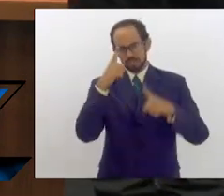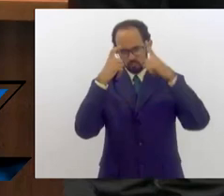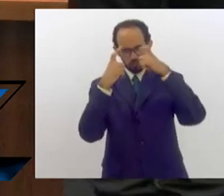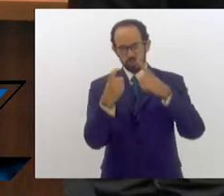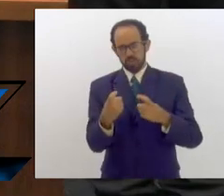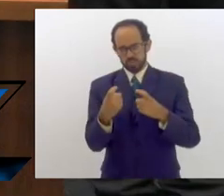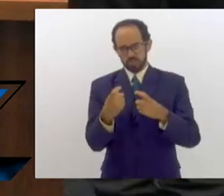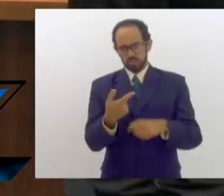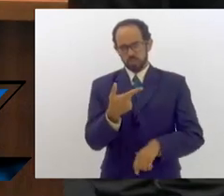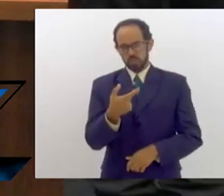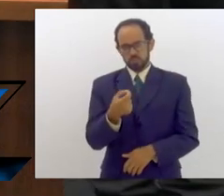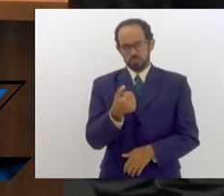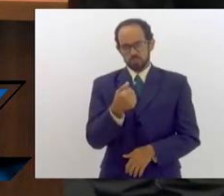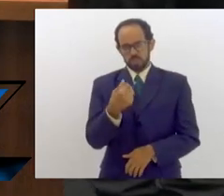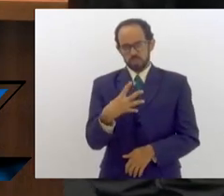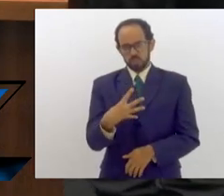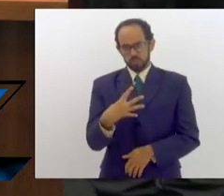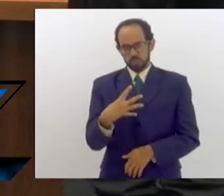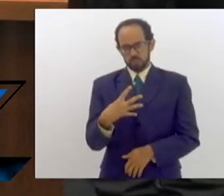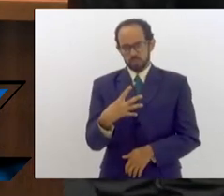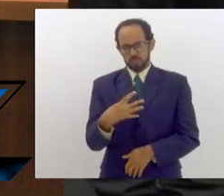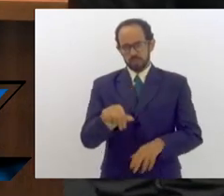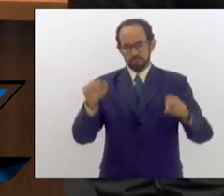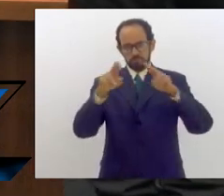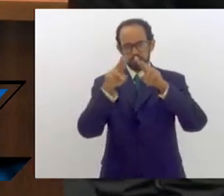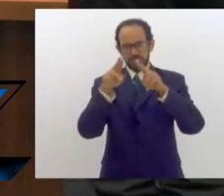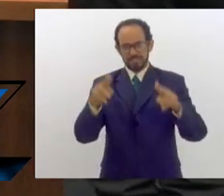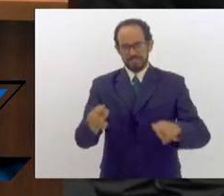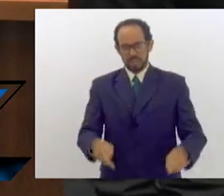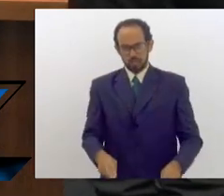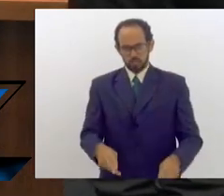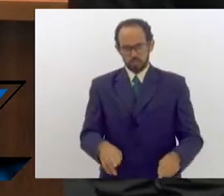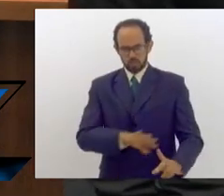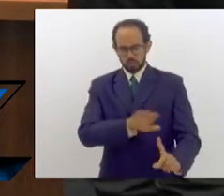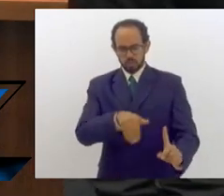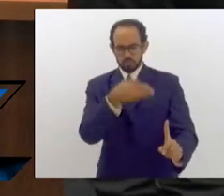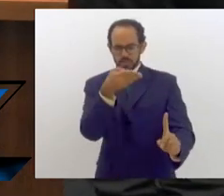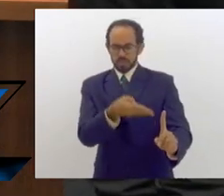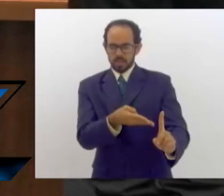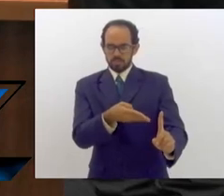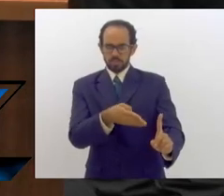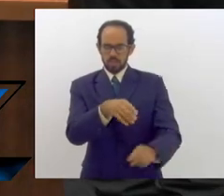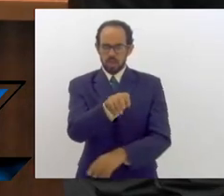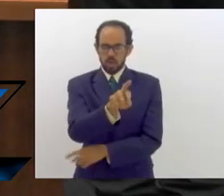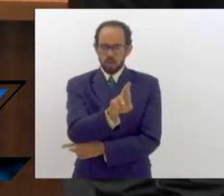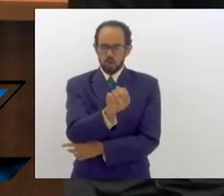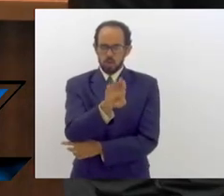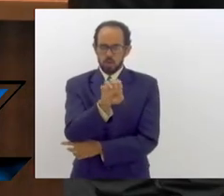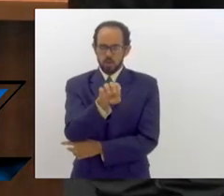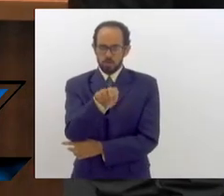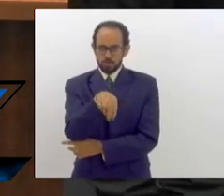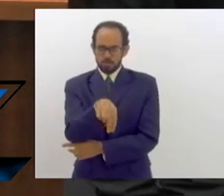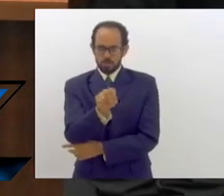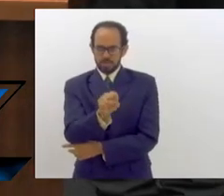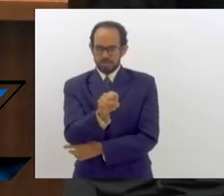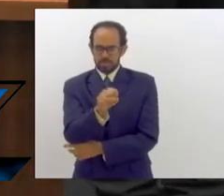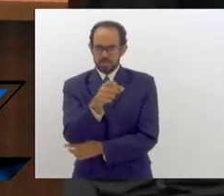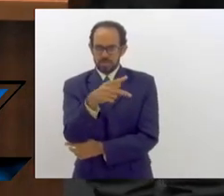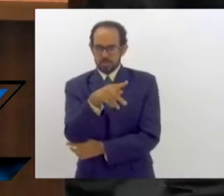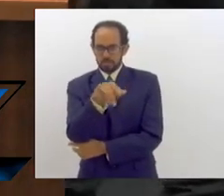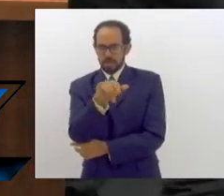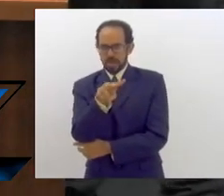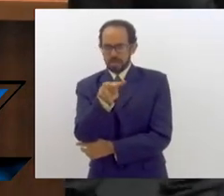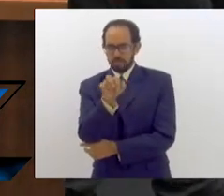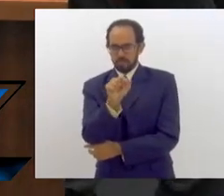em 2014 uma estátua em homenagem Rubens Paiva foi inaugurada na praça